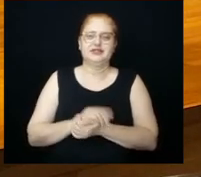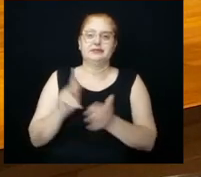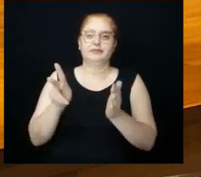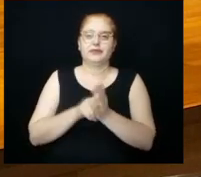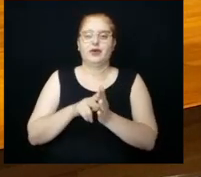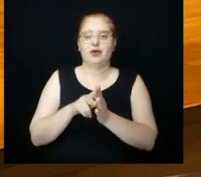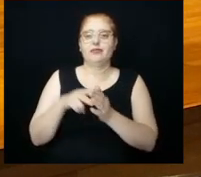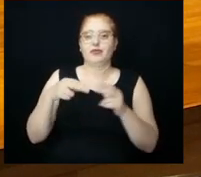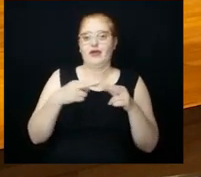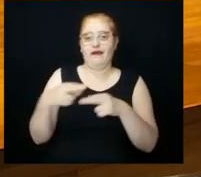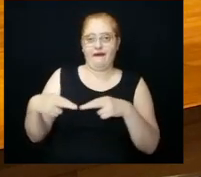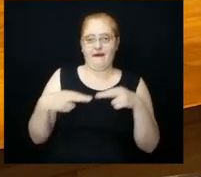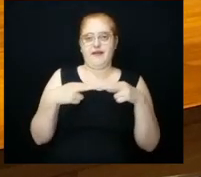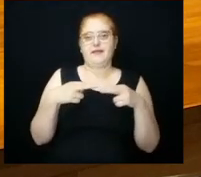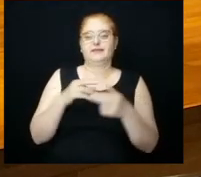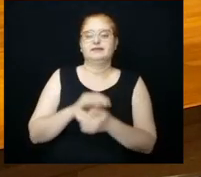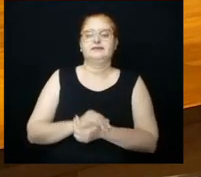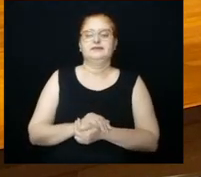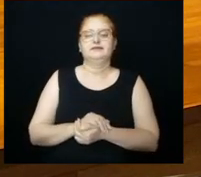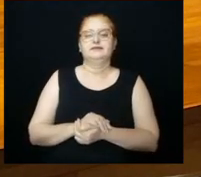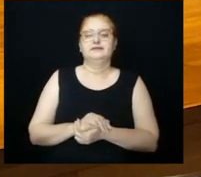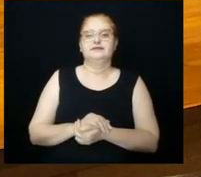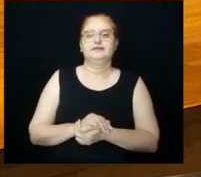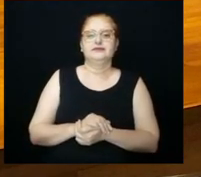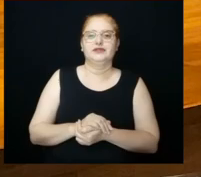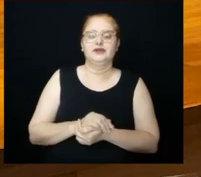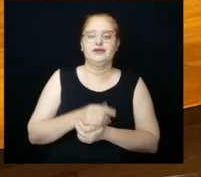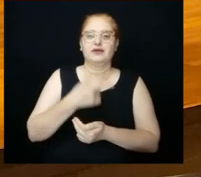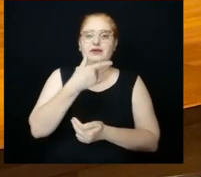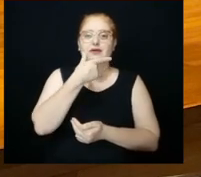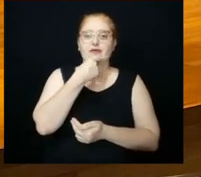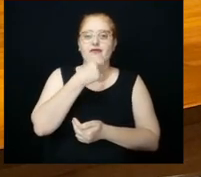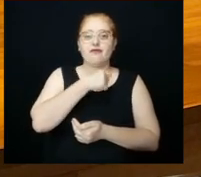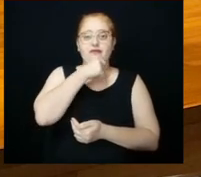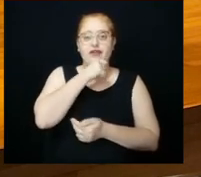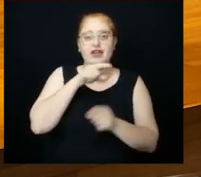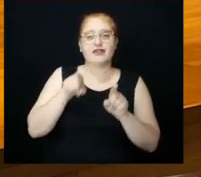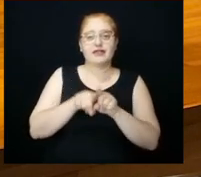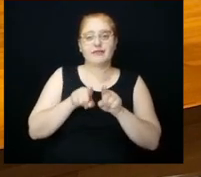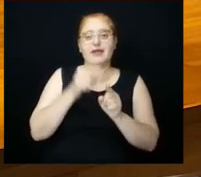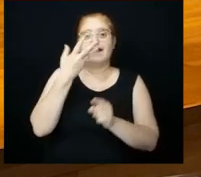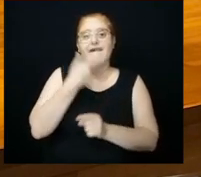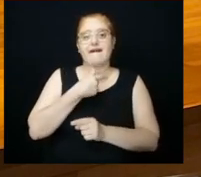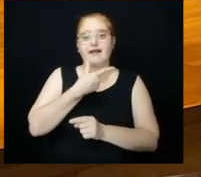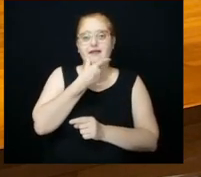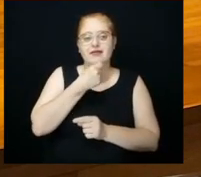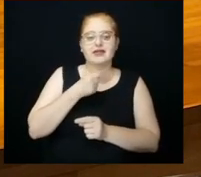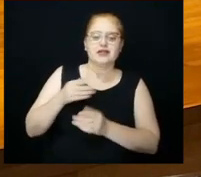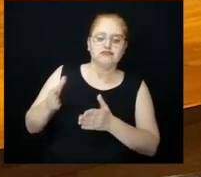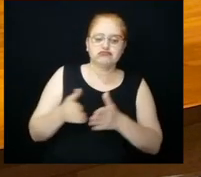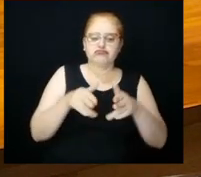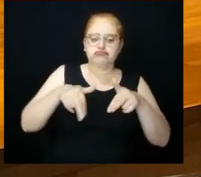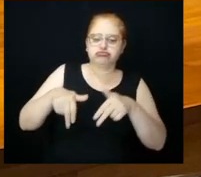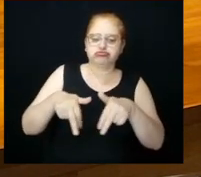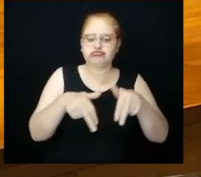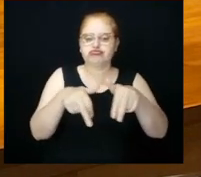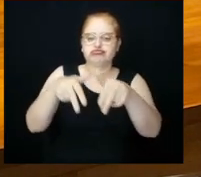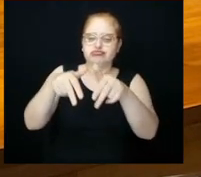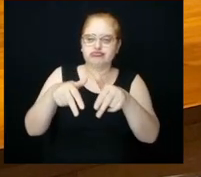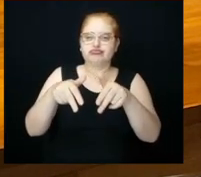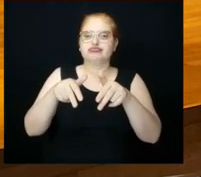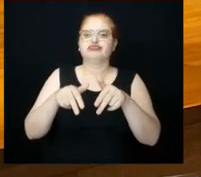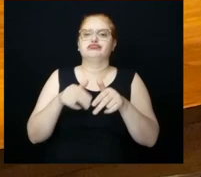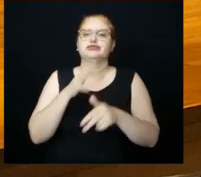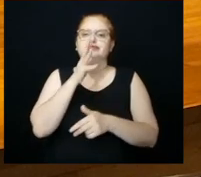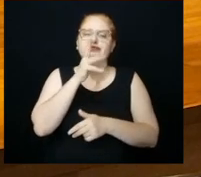né, da região. Um velho e um miúdo vão seguindo pela estrada. Andam bambolentos, como